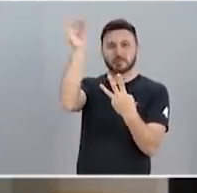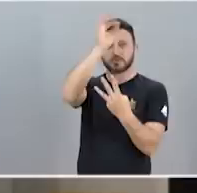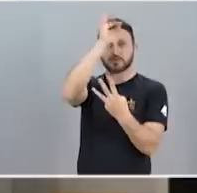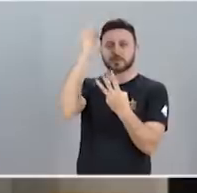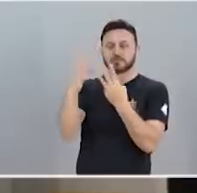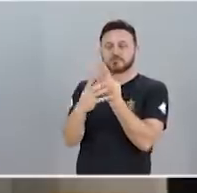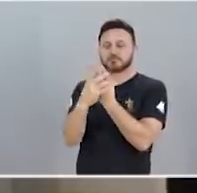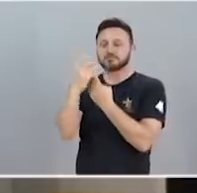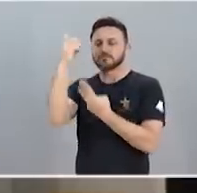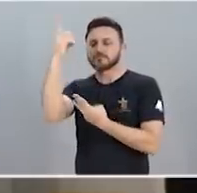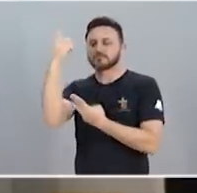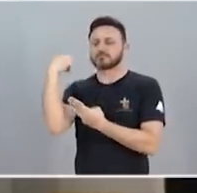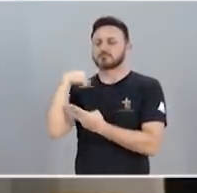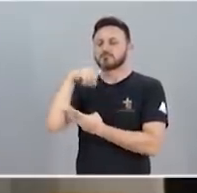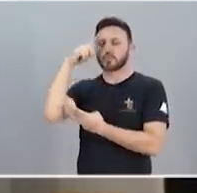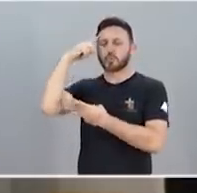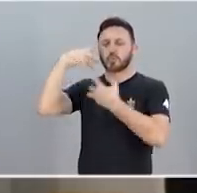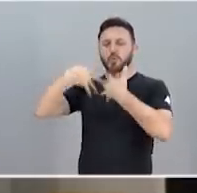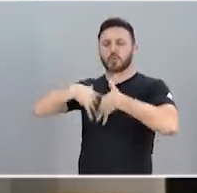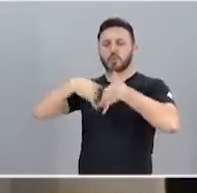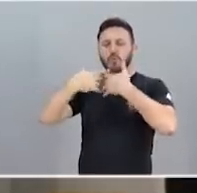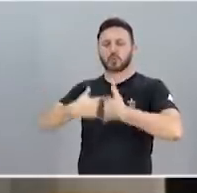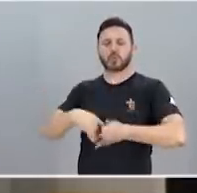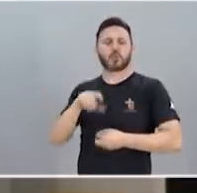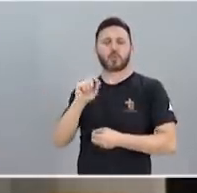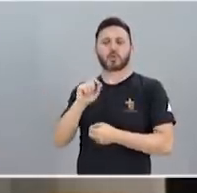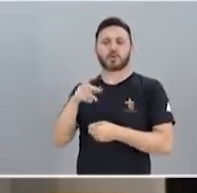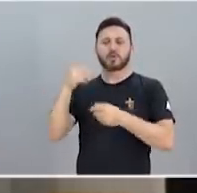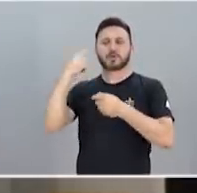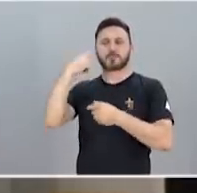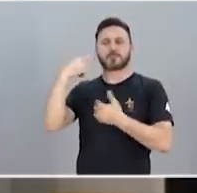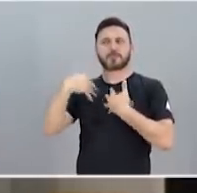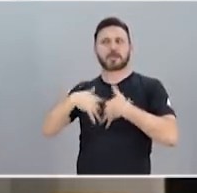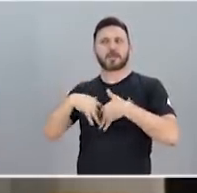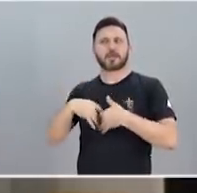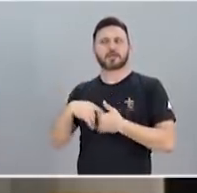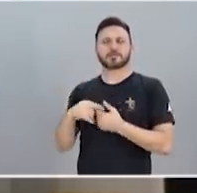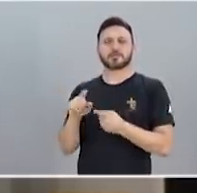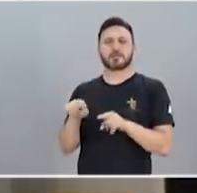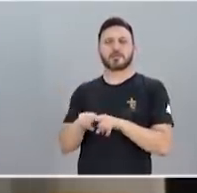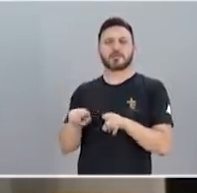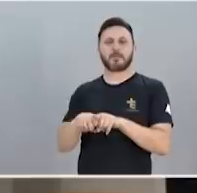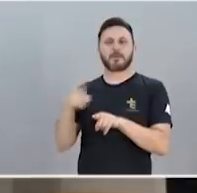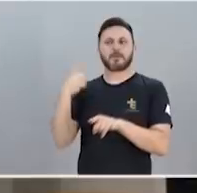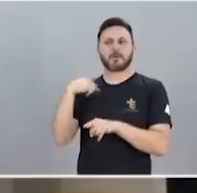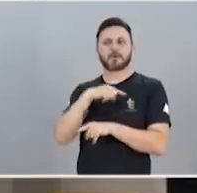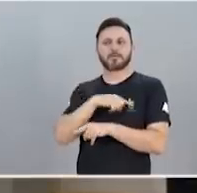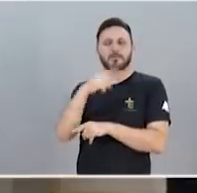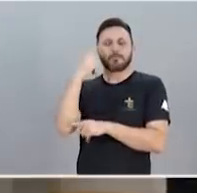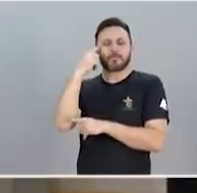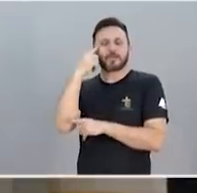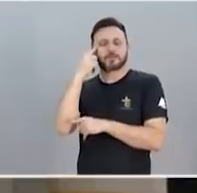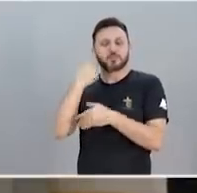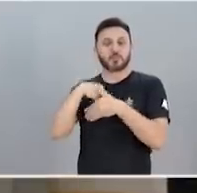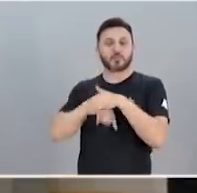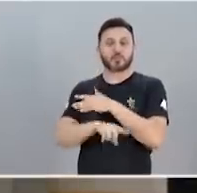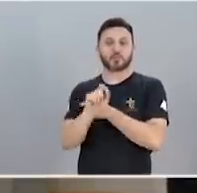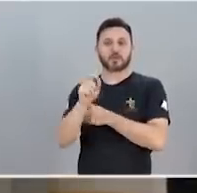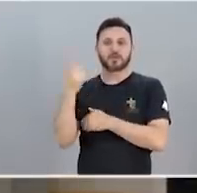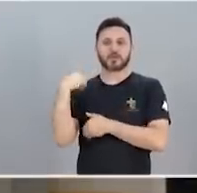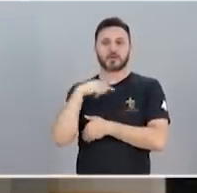meditemos o que nós estamos falando, pensemos o que estamos rezando,